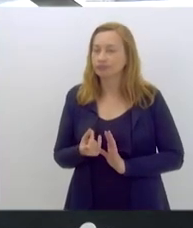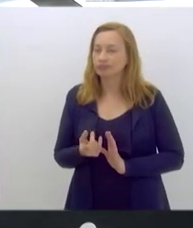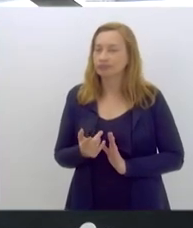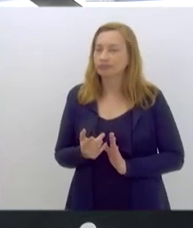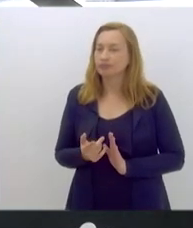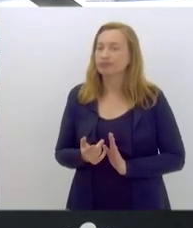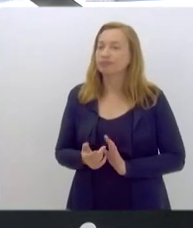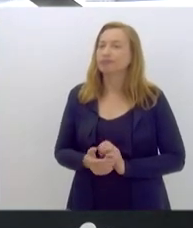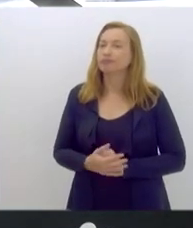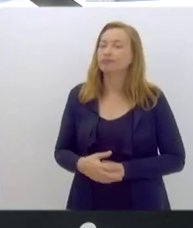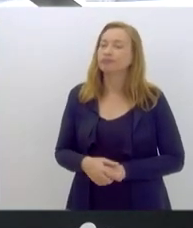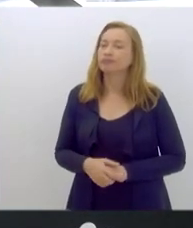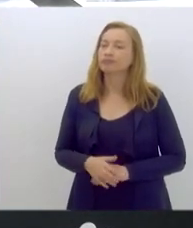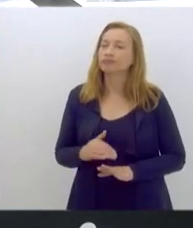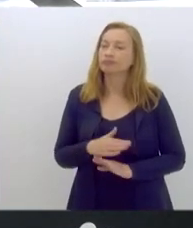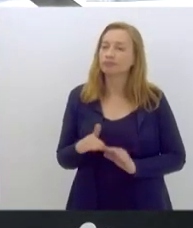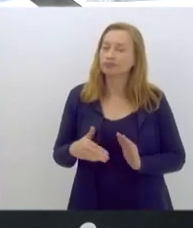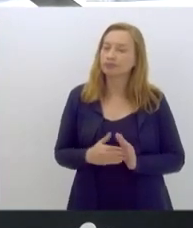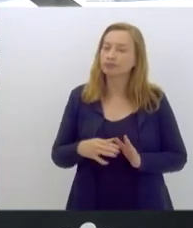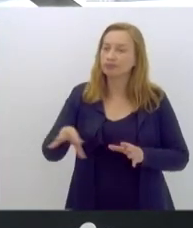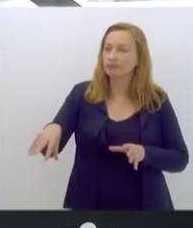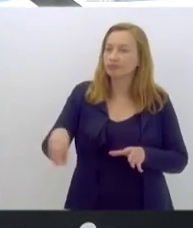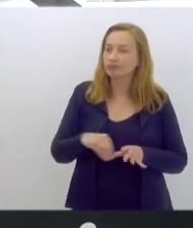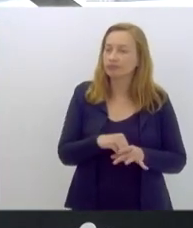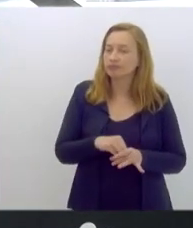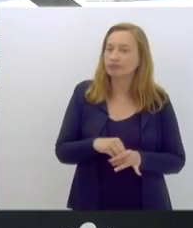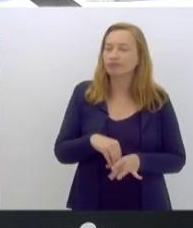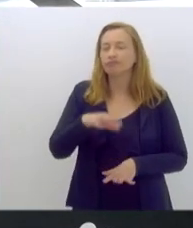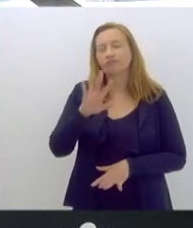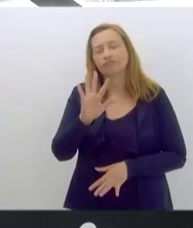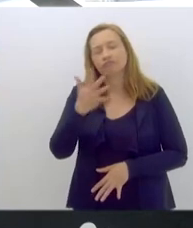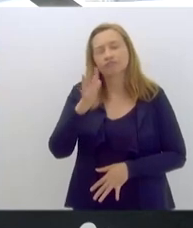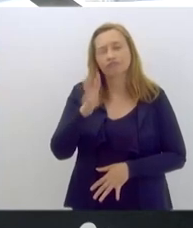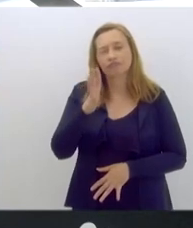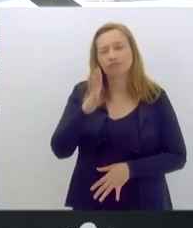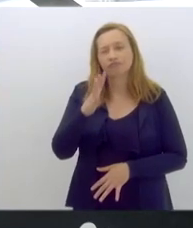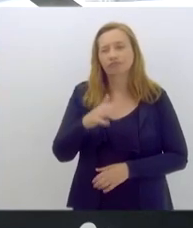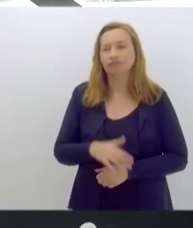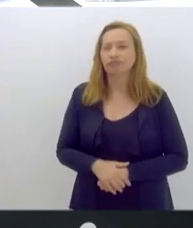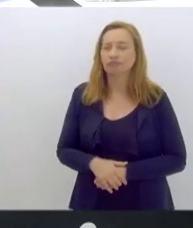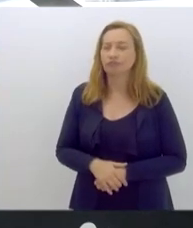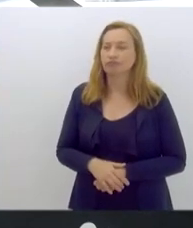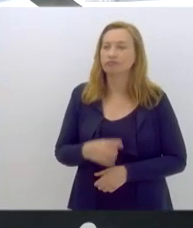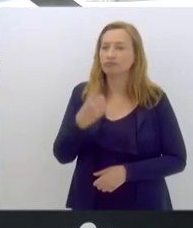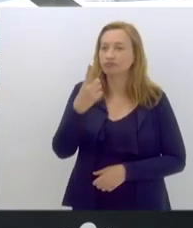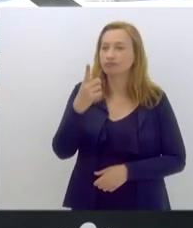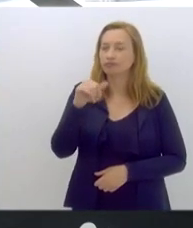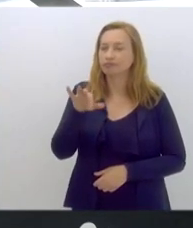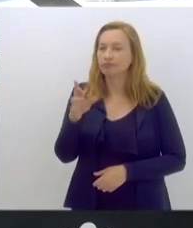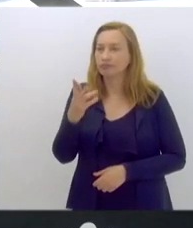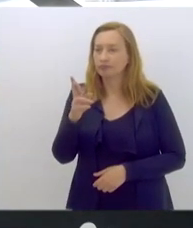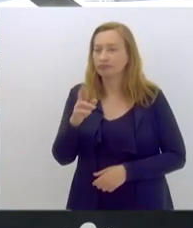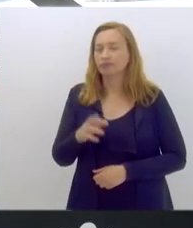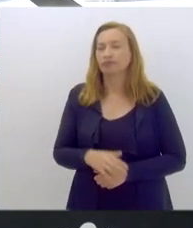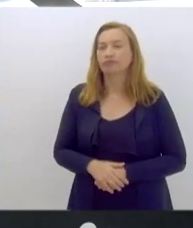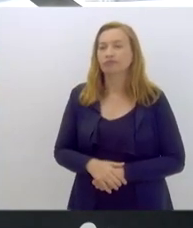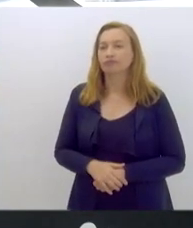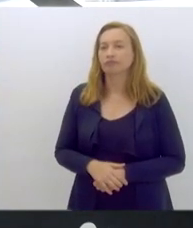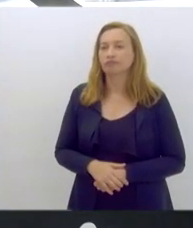tá incluída uma Projeção de aproximadamente 1 bilhão e